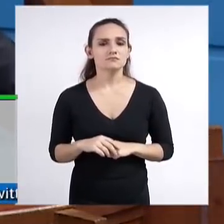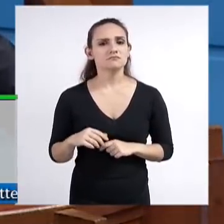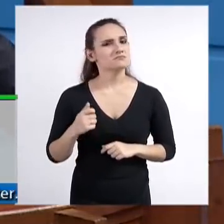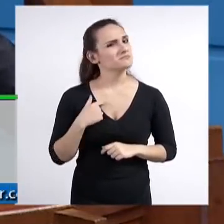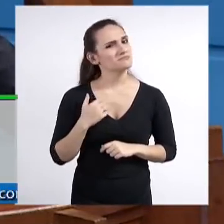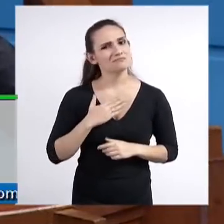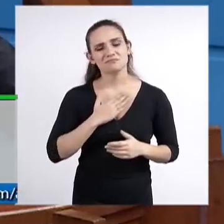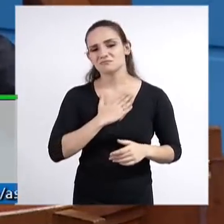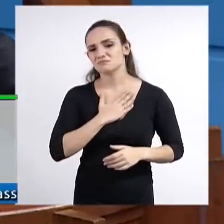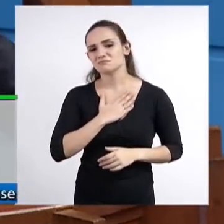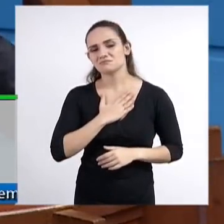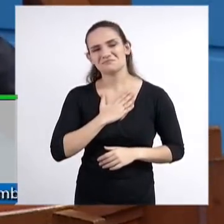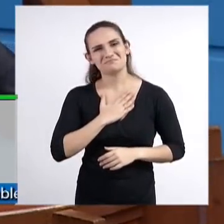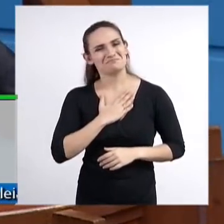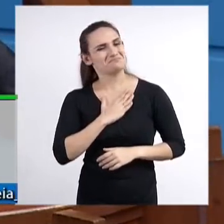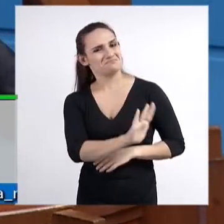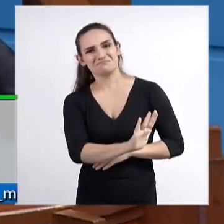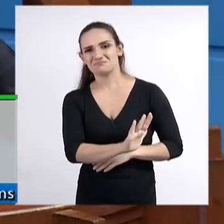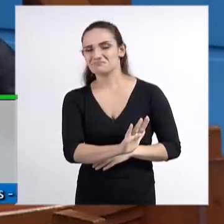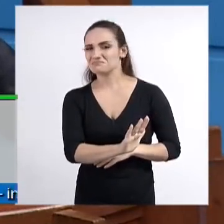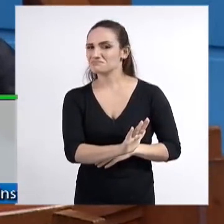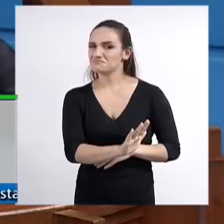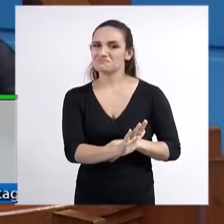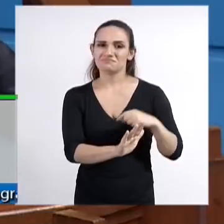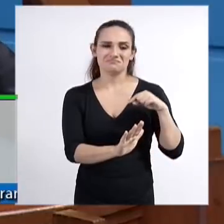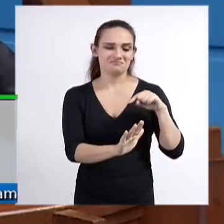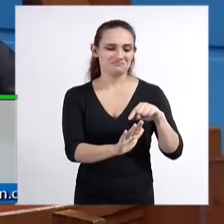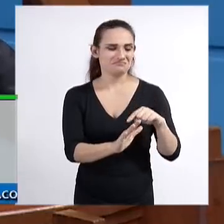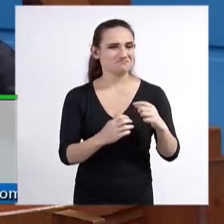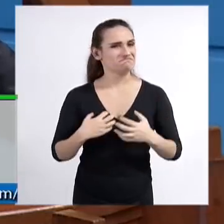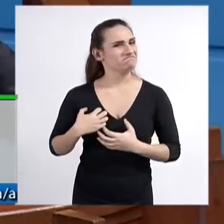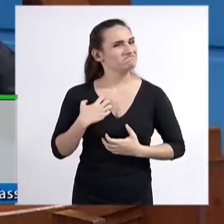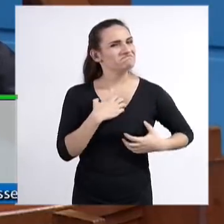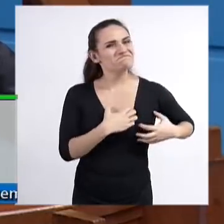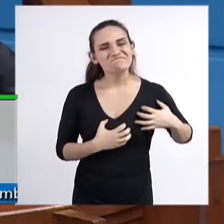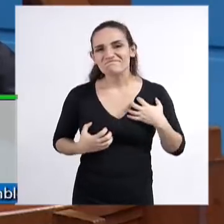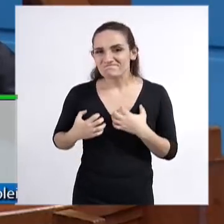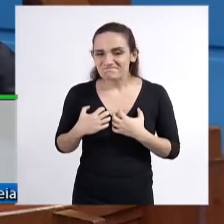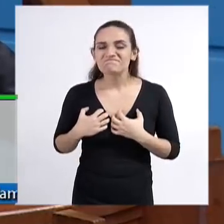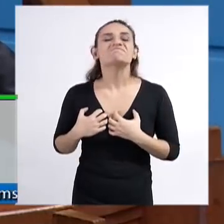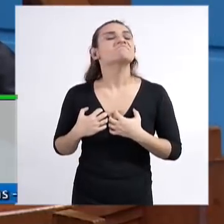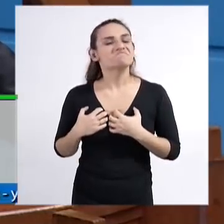insatisfação, não vou nem falar a indignação